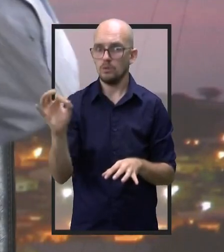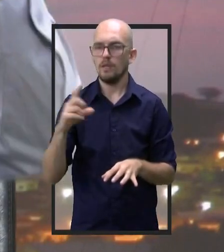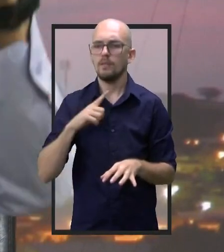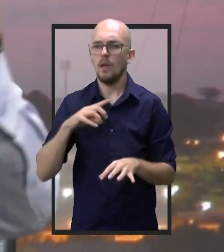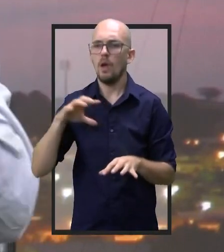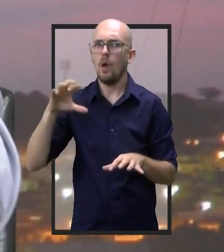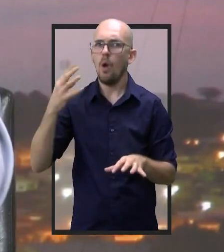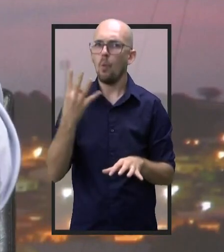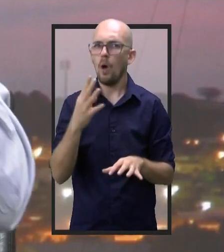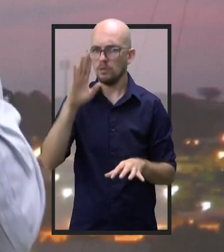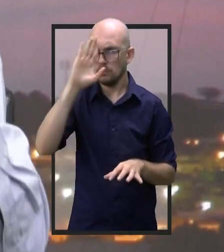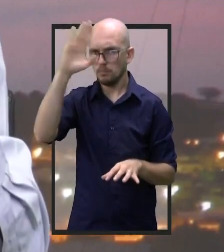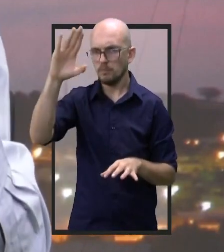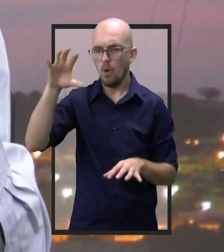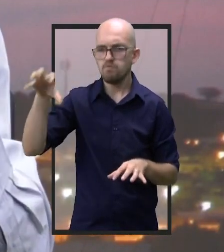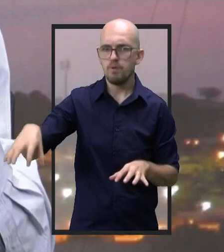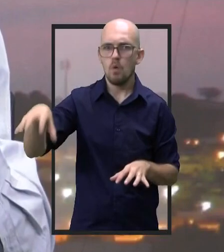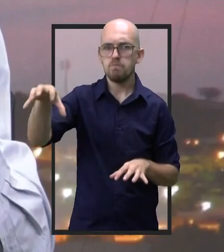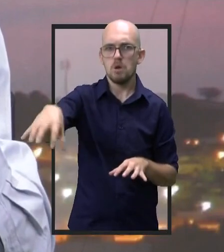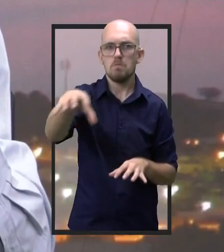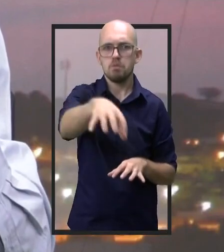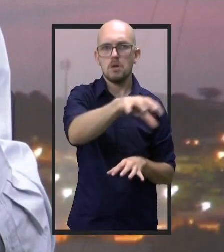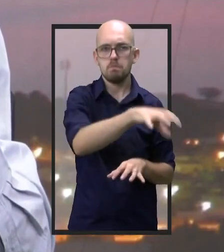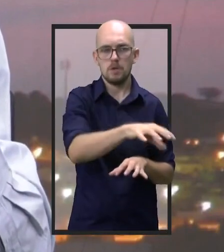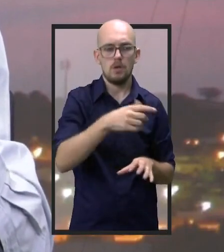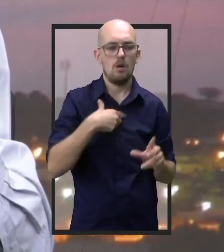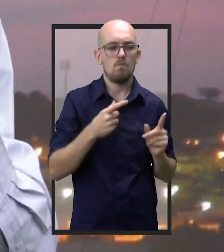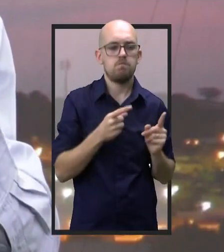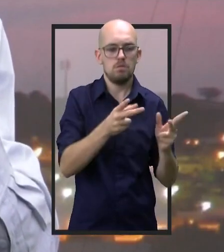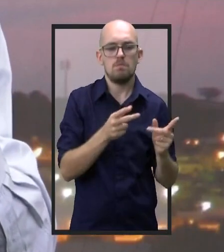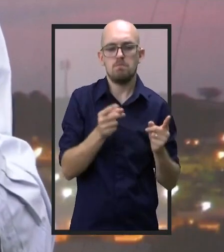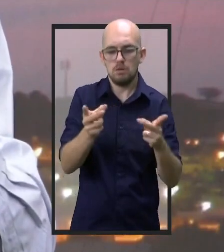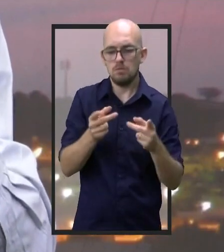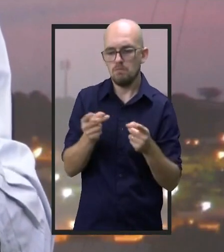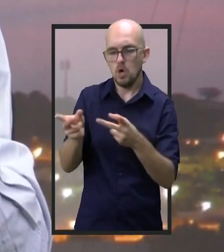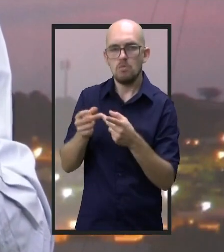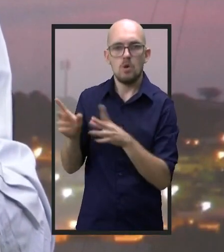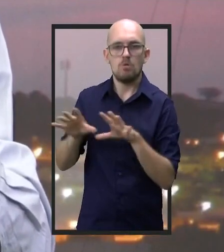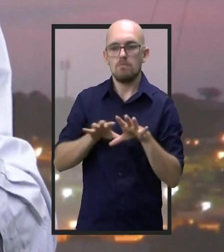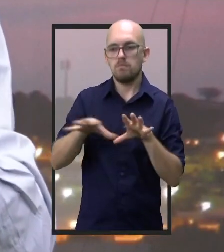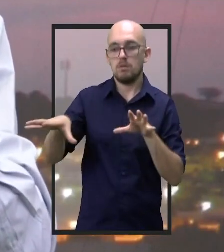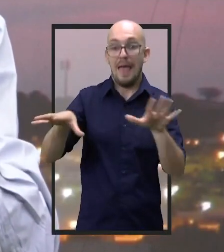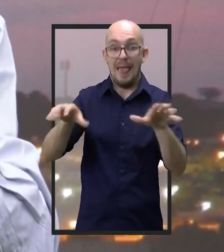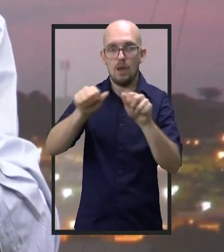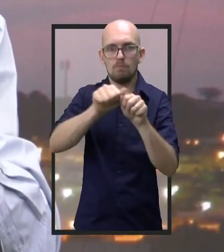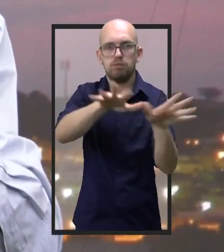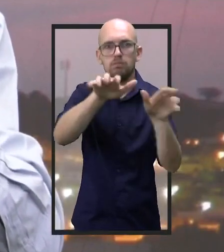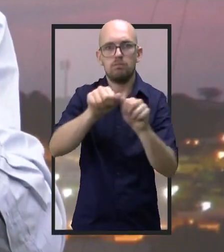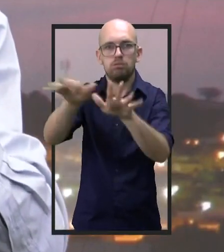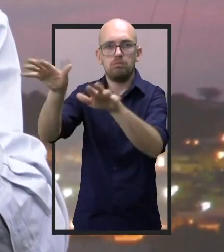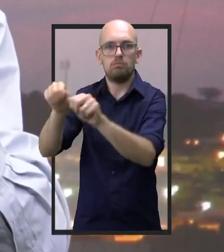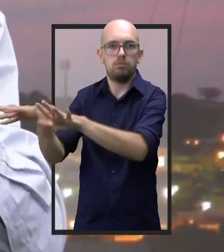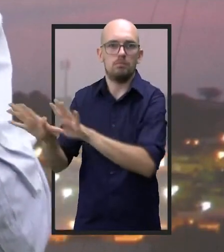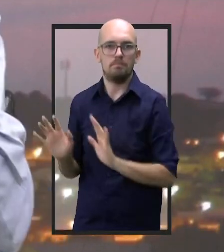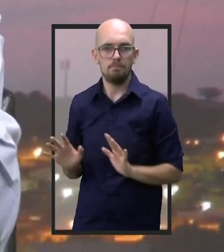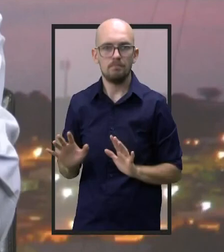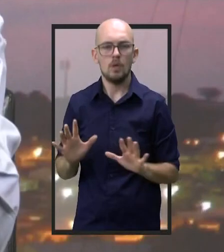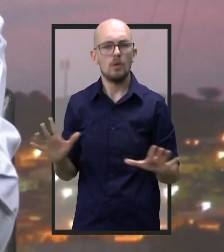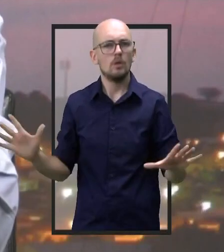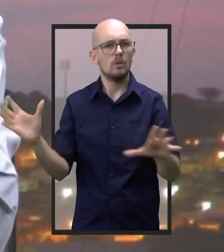distribuidoras que fazem a comercialização desse contexto todo. Aí dá para você ter uma noção que é a mesma coisa.